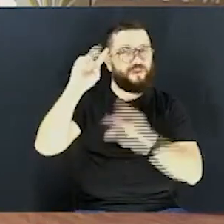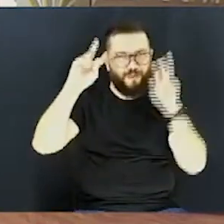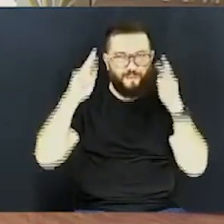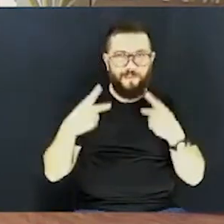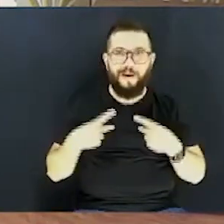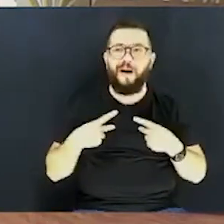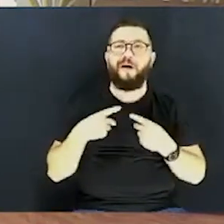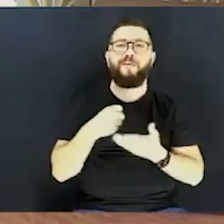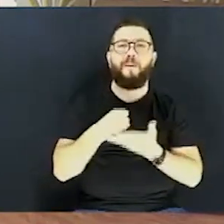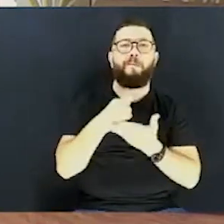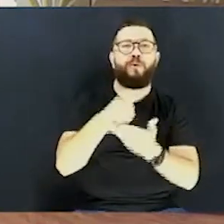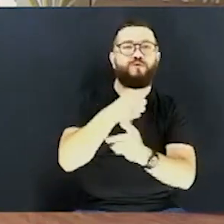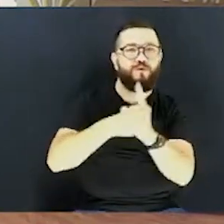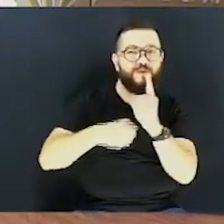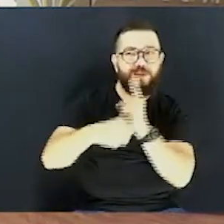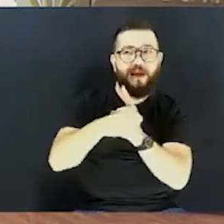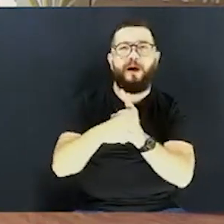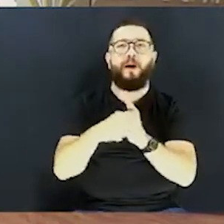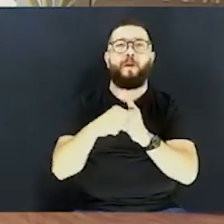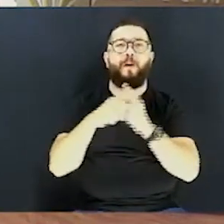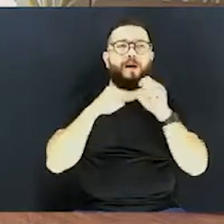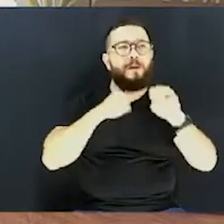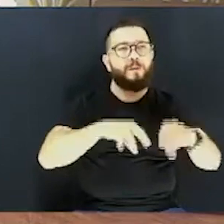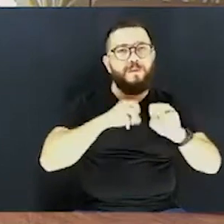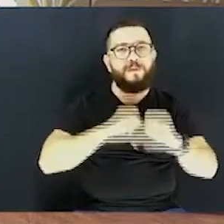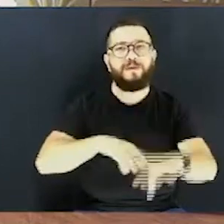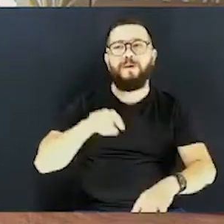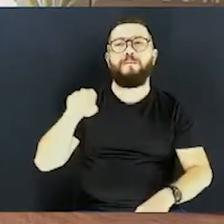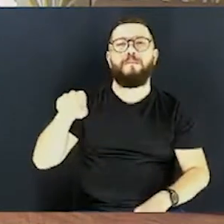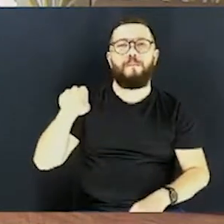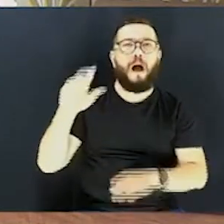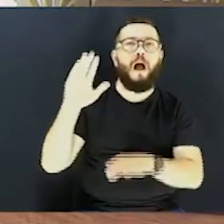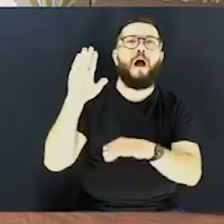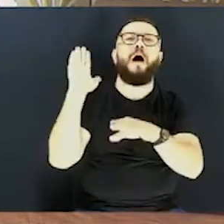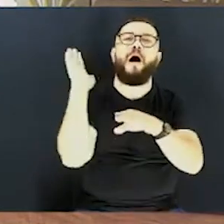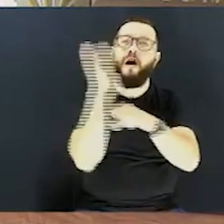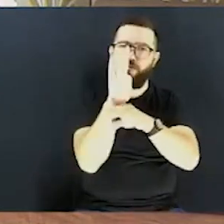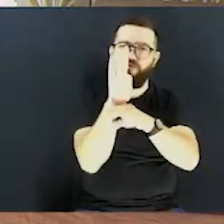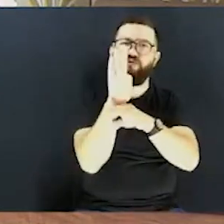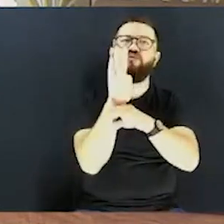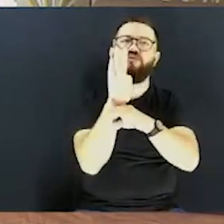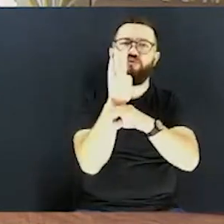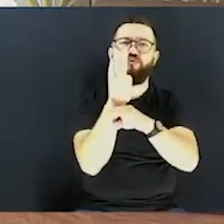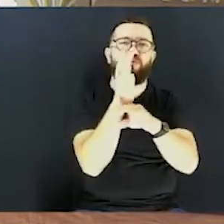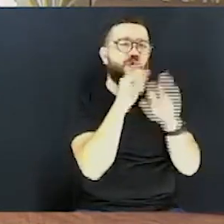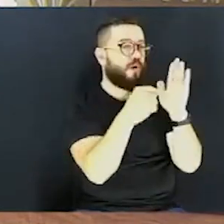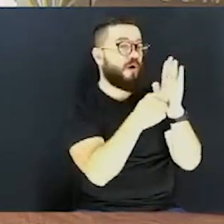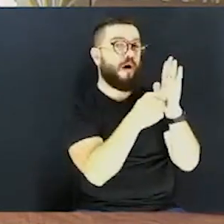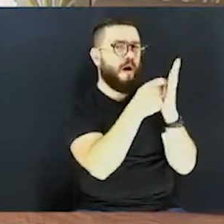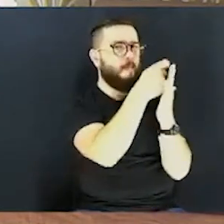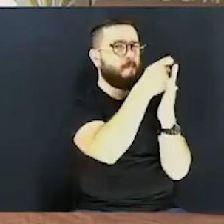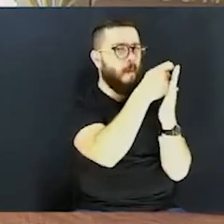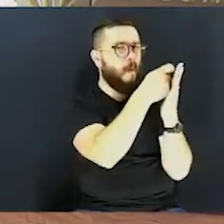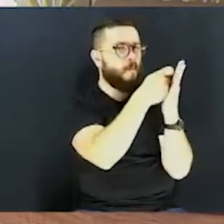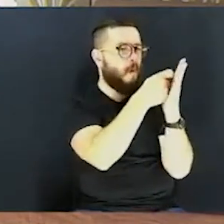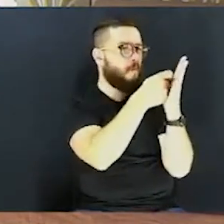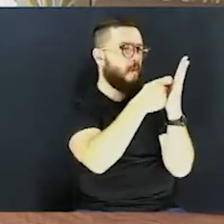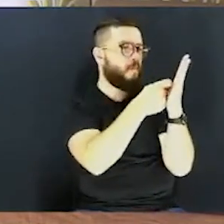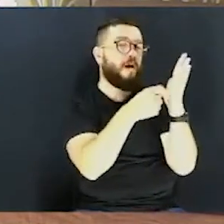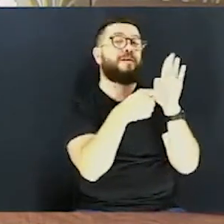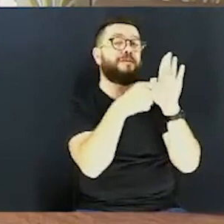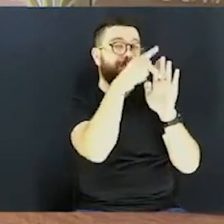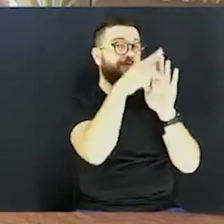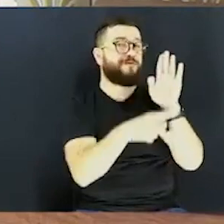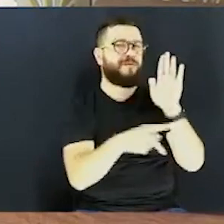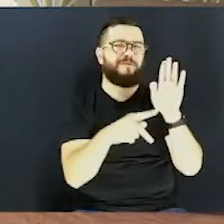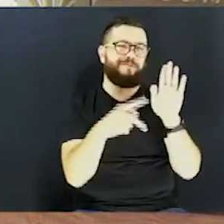enfim, que contribuíram, direta ou indiretamente, para a construção desse projeto, que eu considero, claro que sou suspeito para